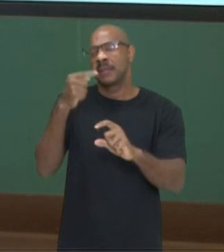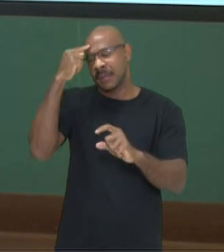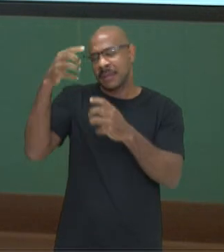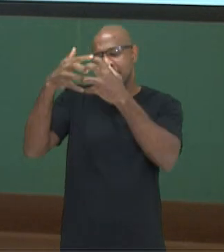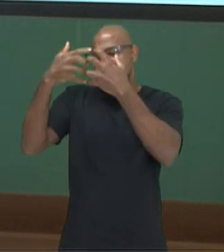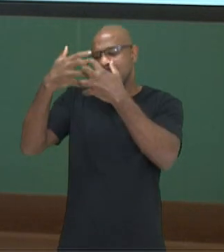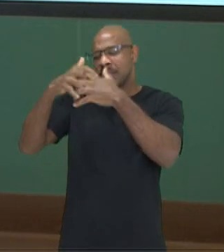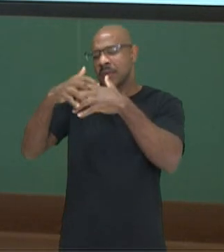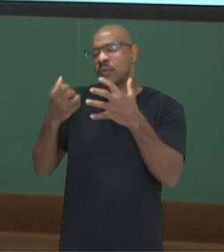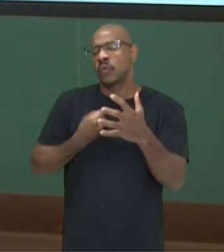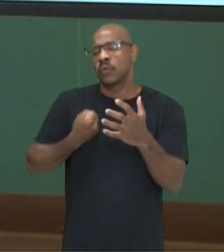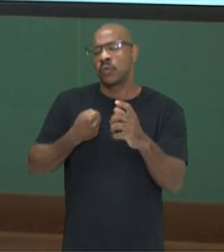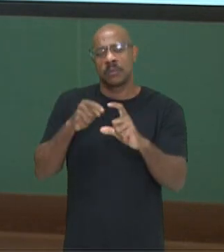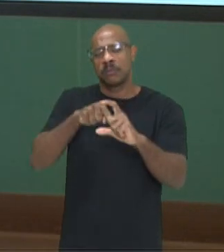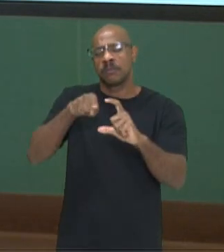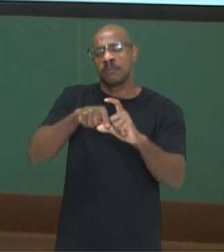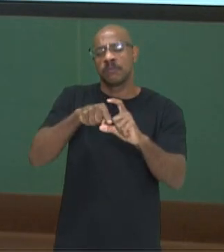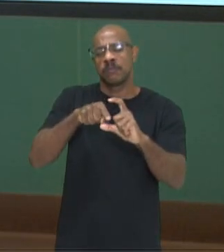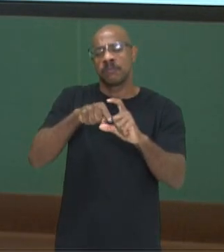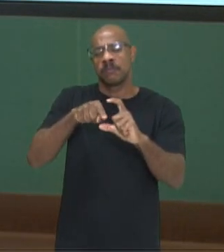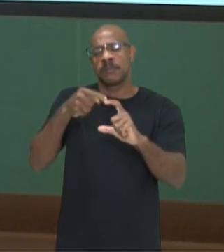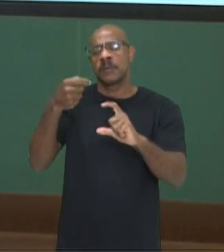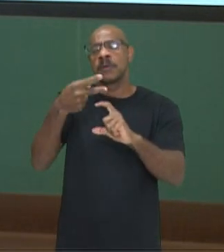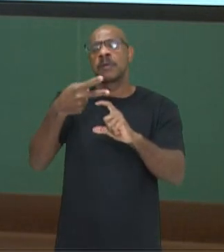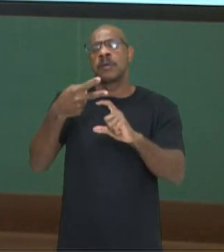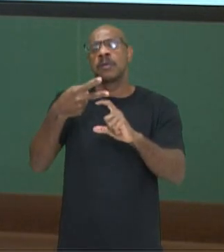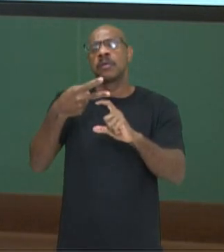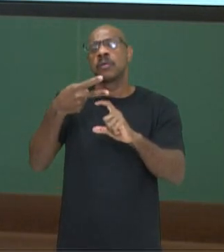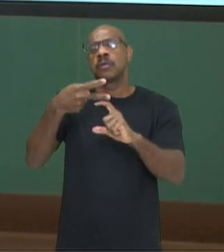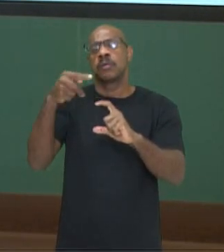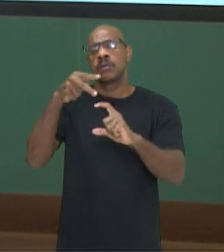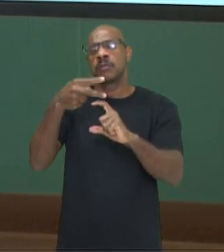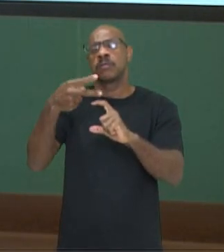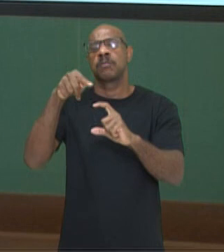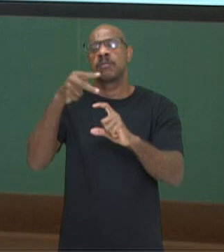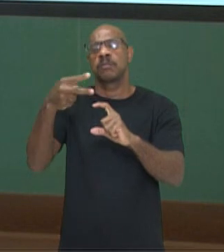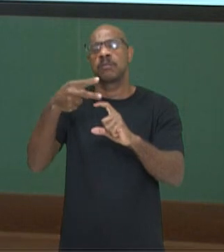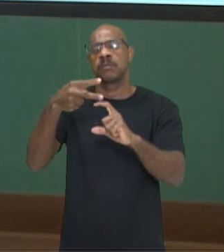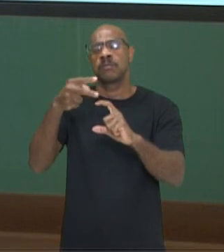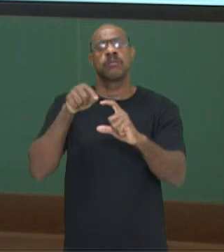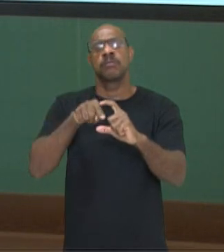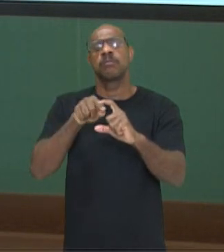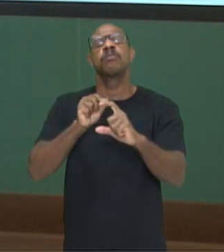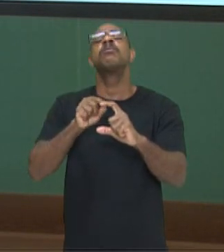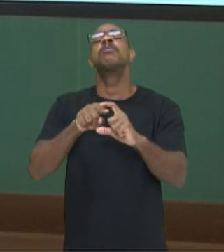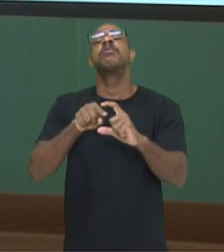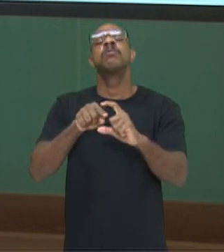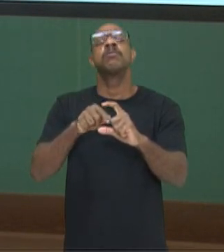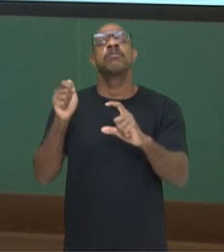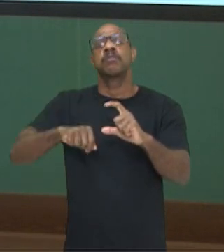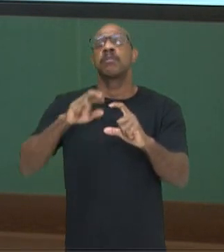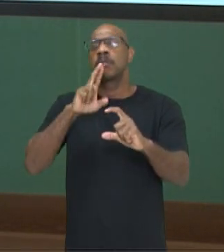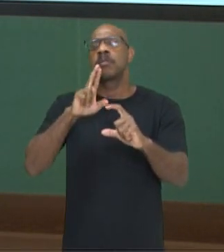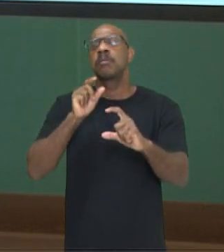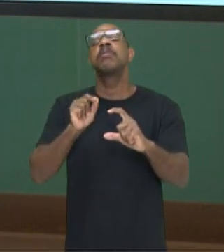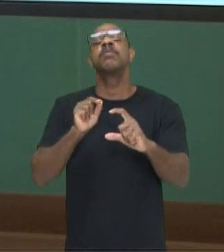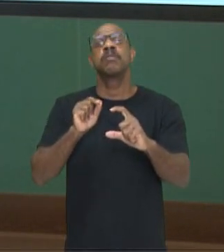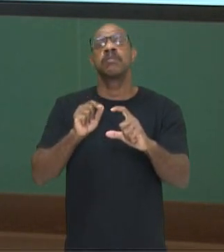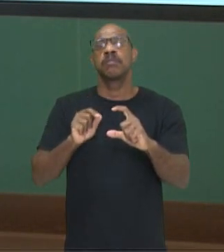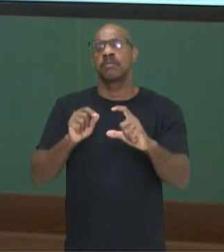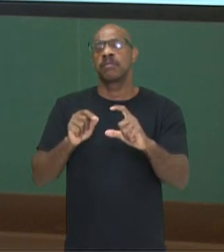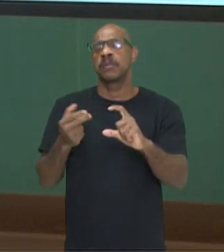pensariam qual é o número que elevado ao quadrado ou elevado à segunda potência nos dá